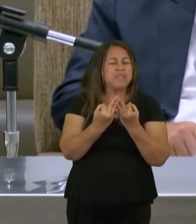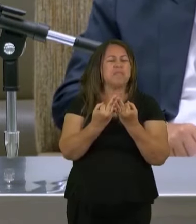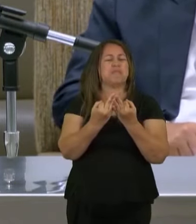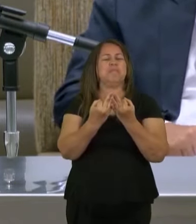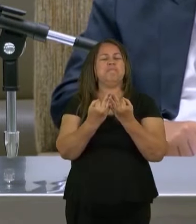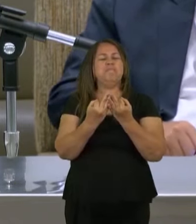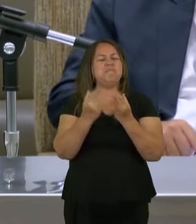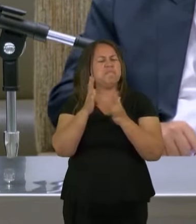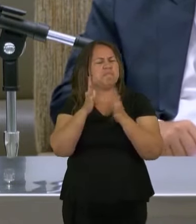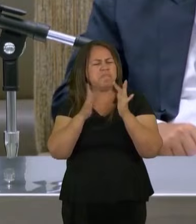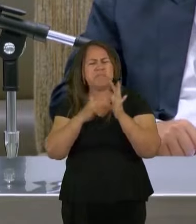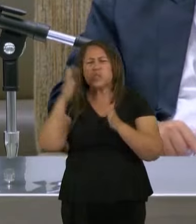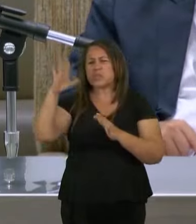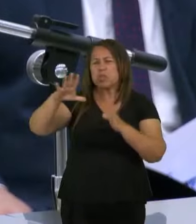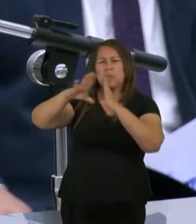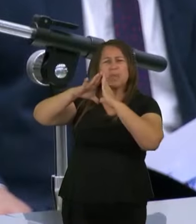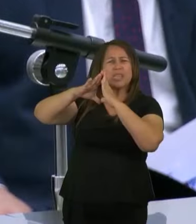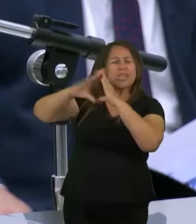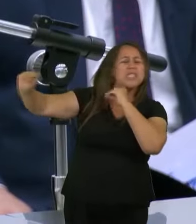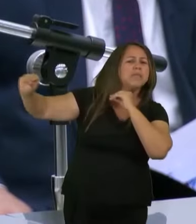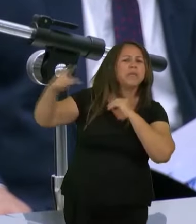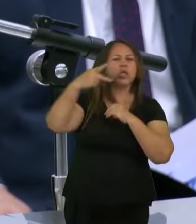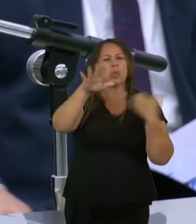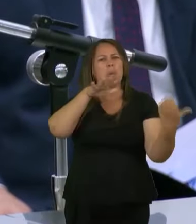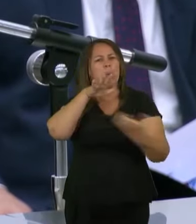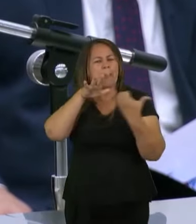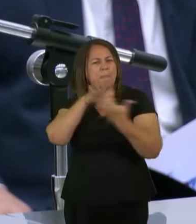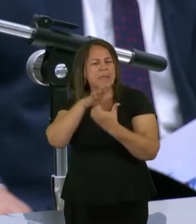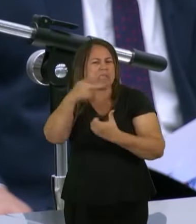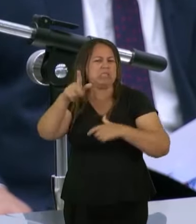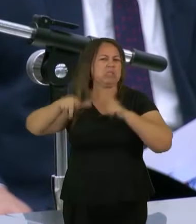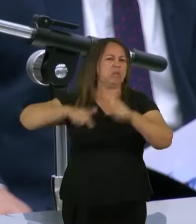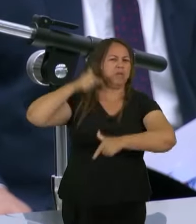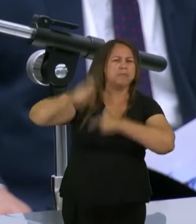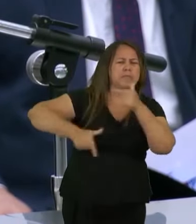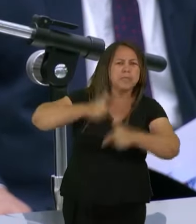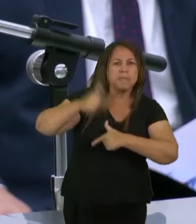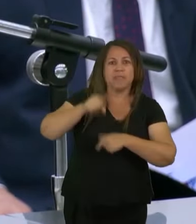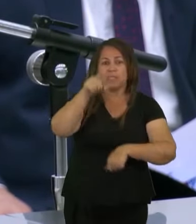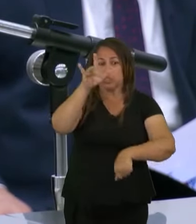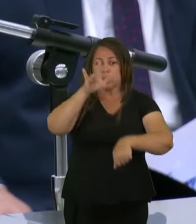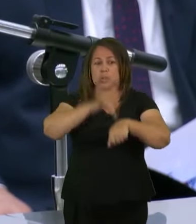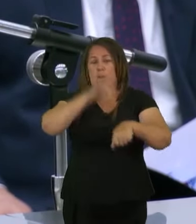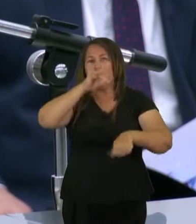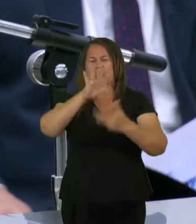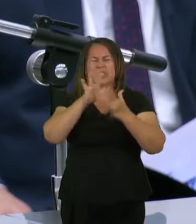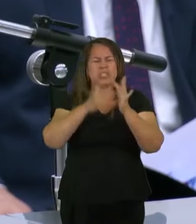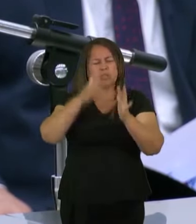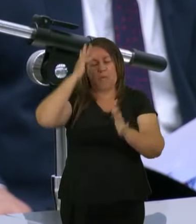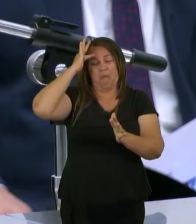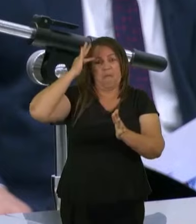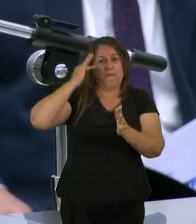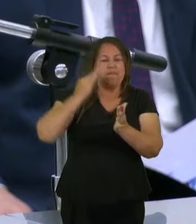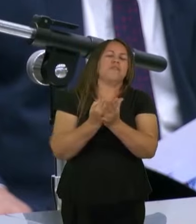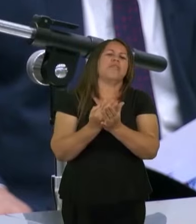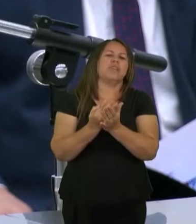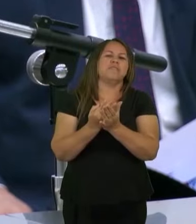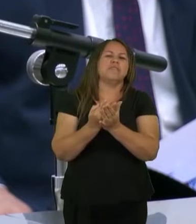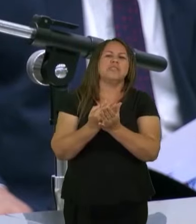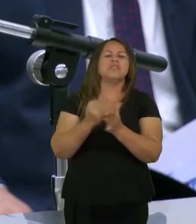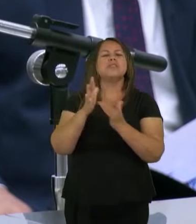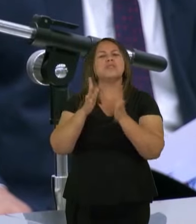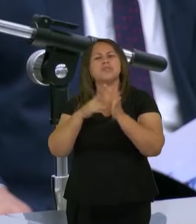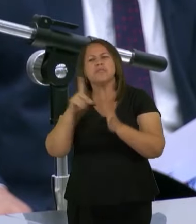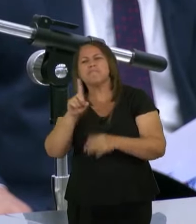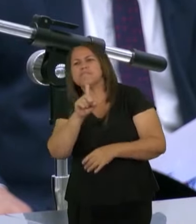ser retirado lá na tua empresa, no teu trabalho. Você toca em Jesus aqui e ele vai lá no